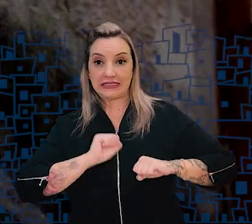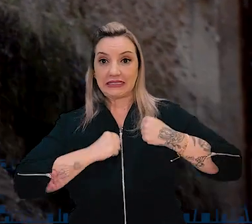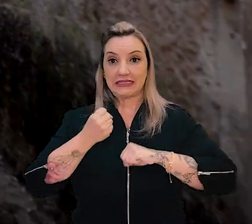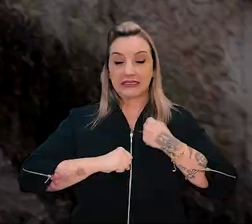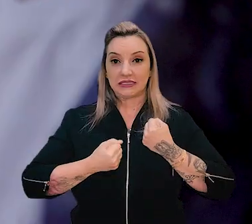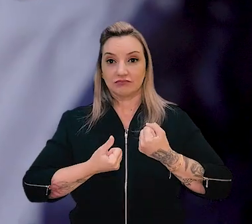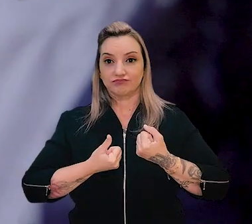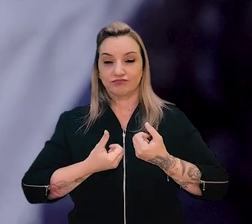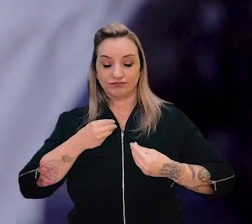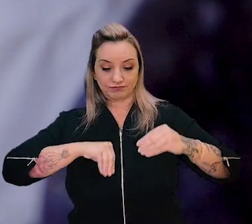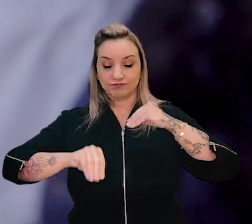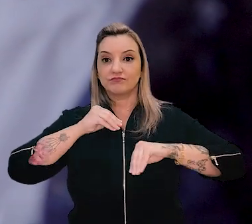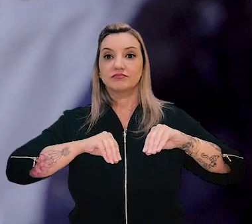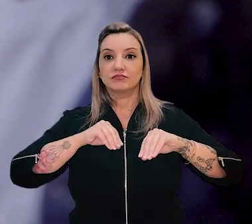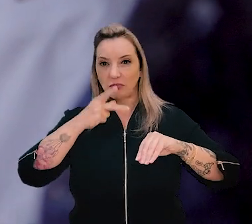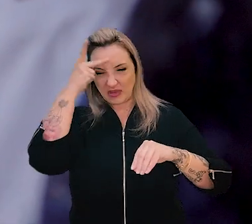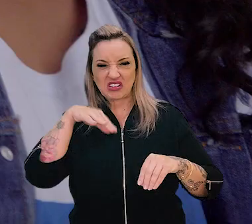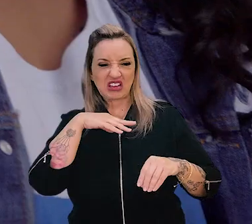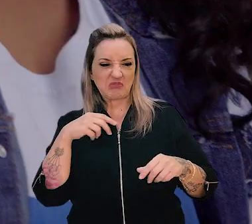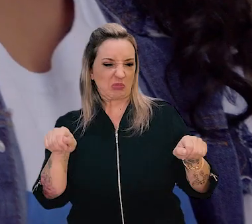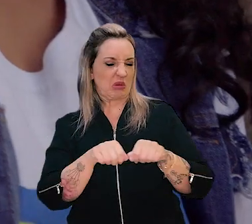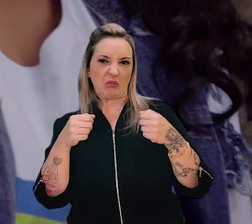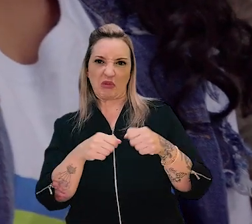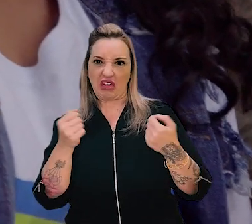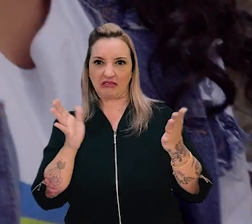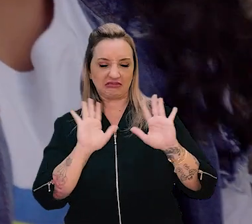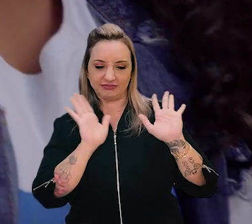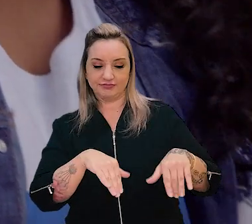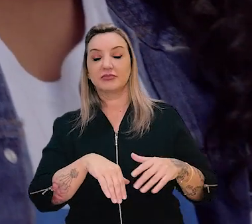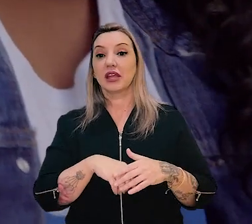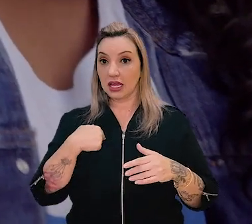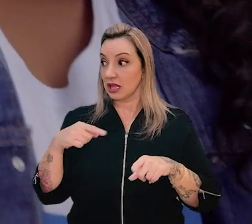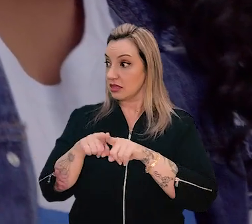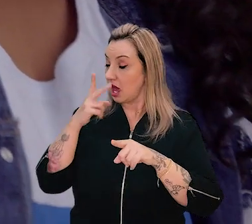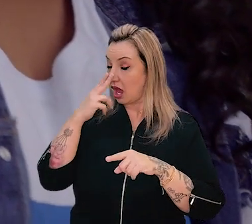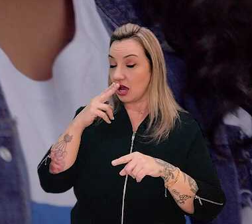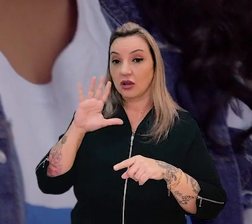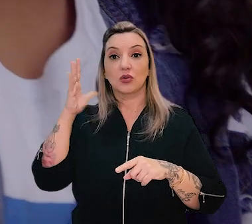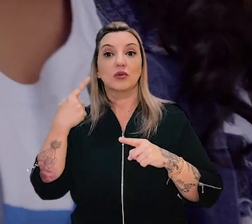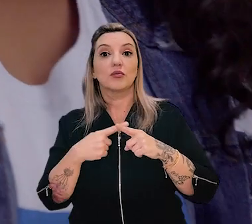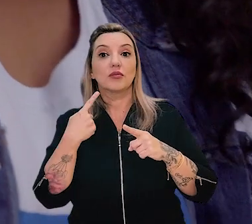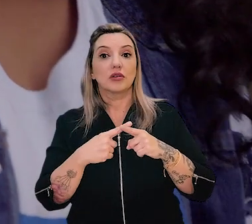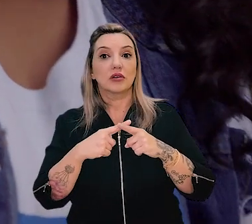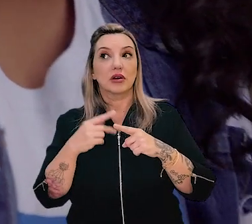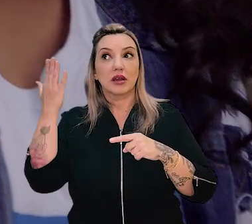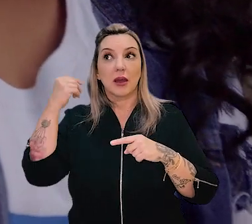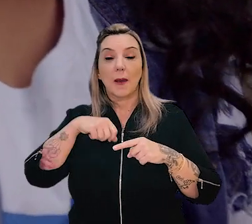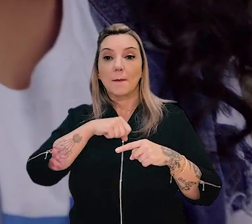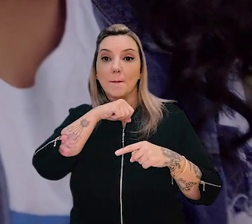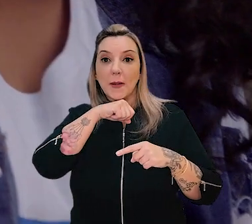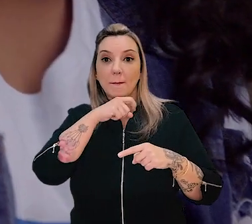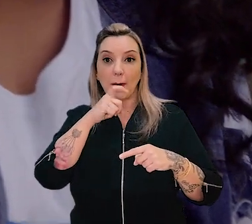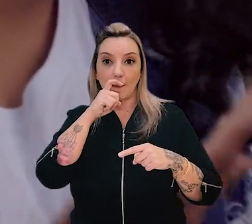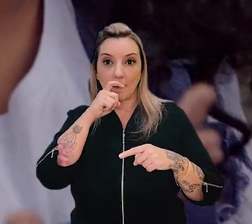ansiedade, depressão, tem muita gente que acha que é frescura. Uhum. Mas eu acho que isso acontece porque até a época dos nossos pais isso era